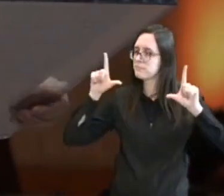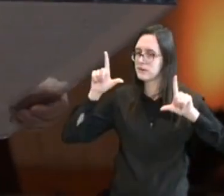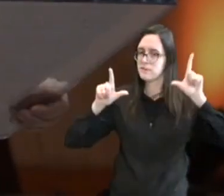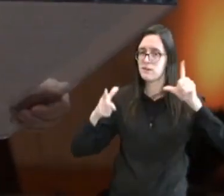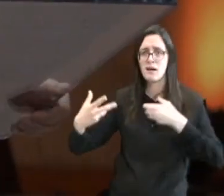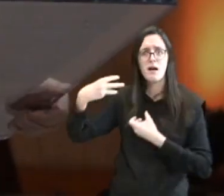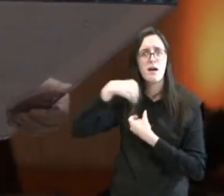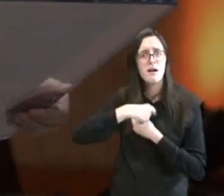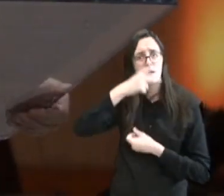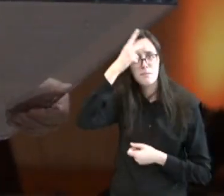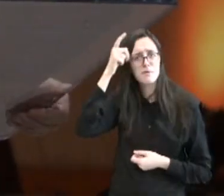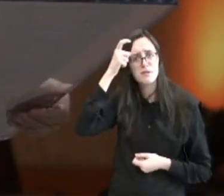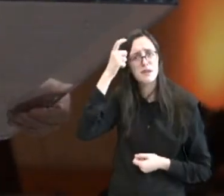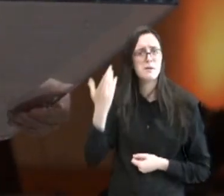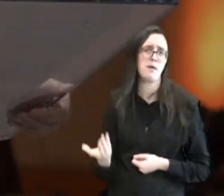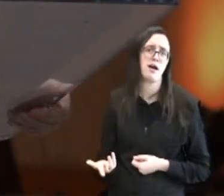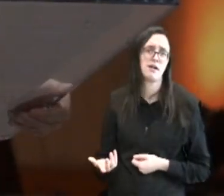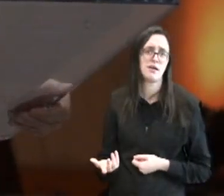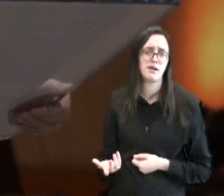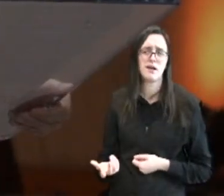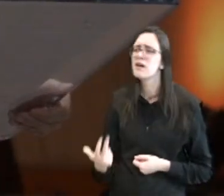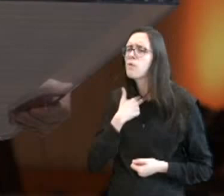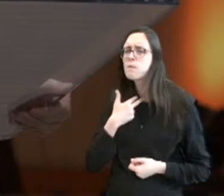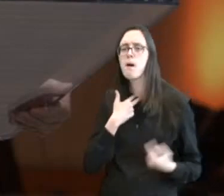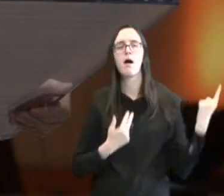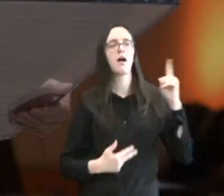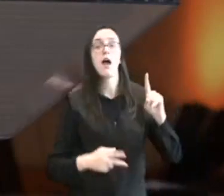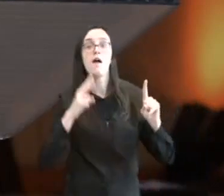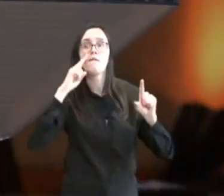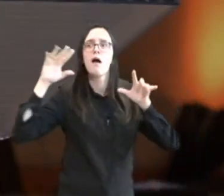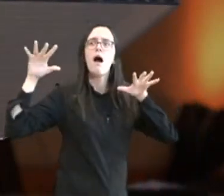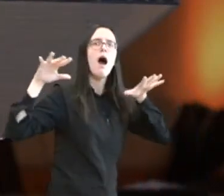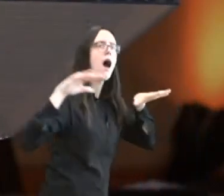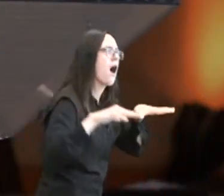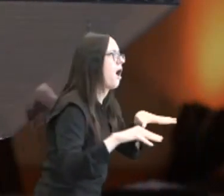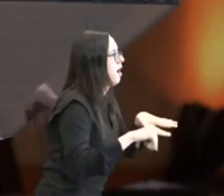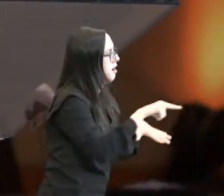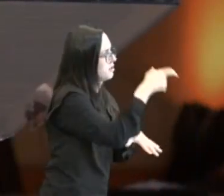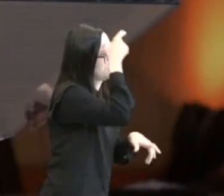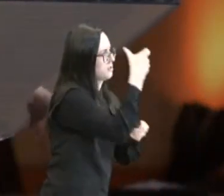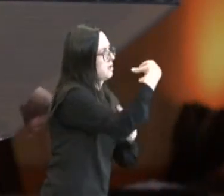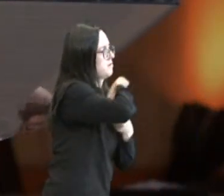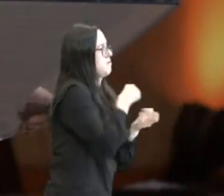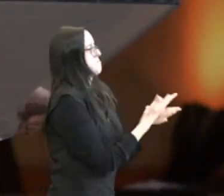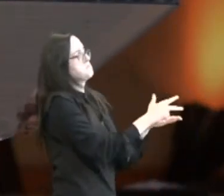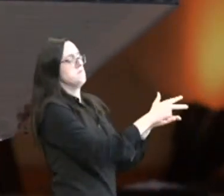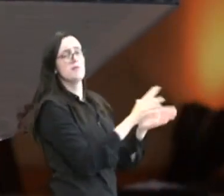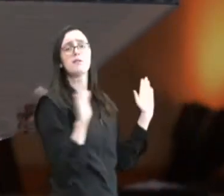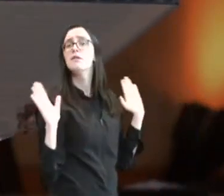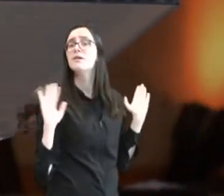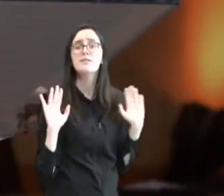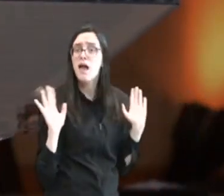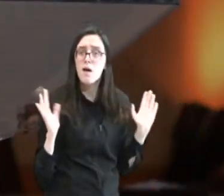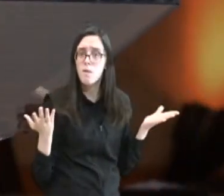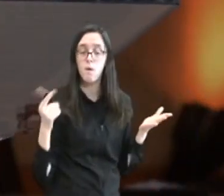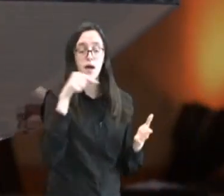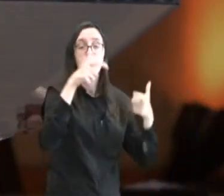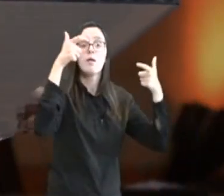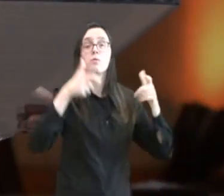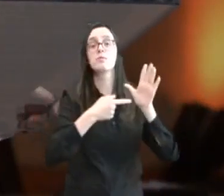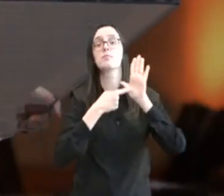televisão. Então ele não pode ter lugar aqui. Aqui é o lugar da manifestação de Deus, da presença de